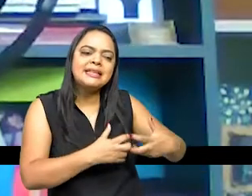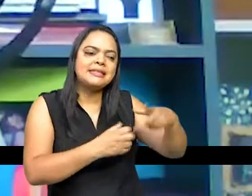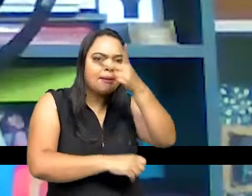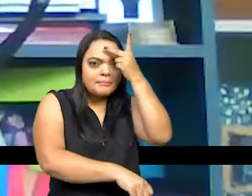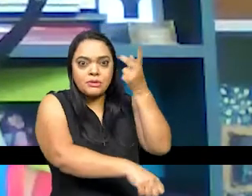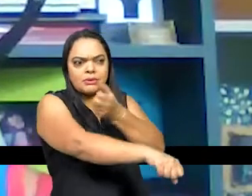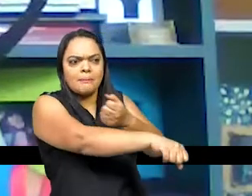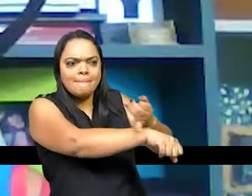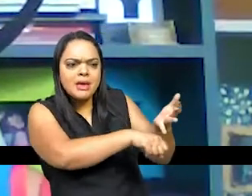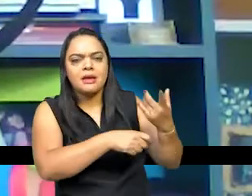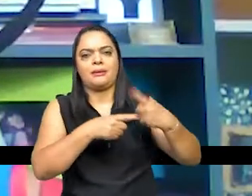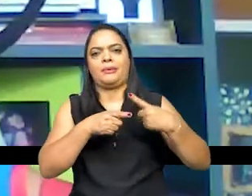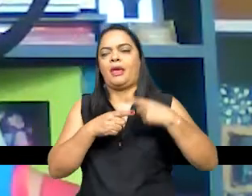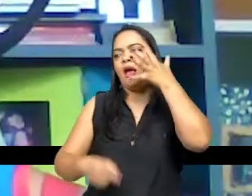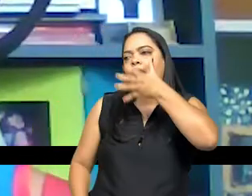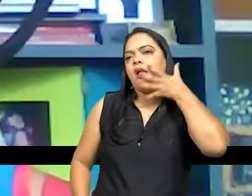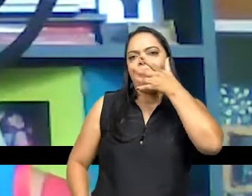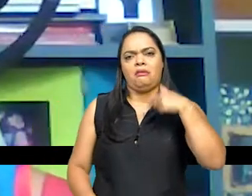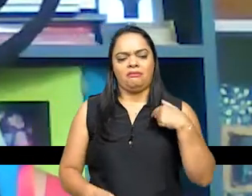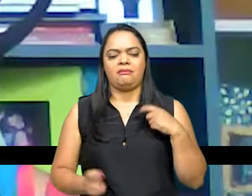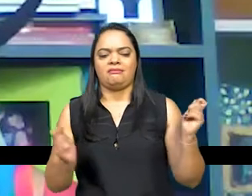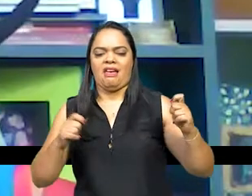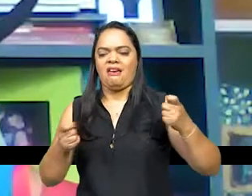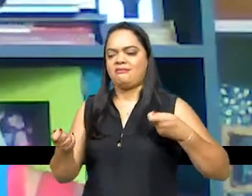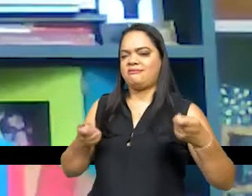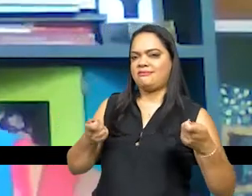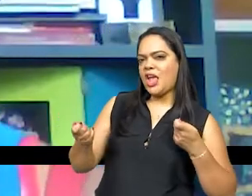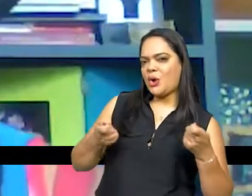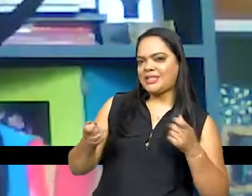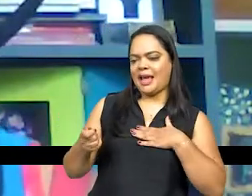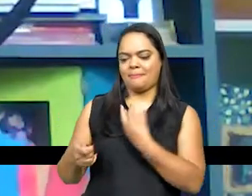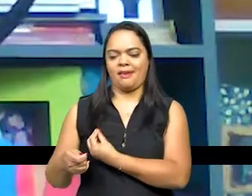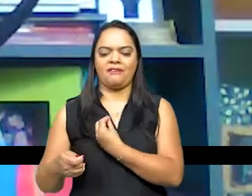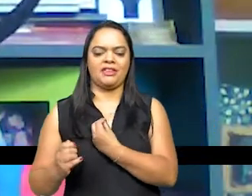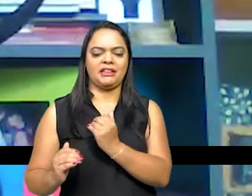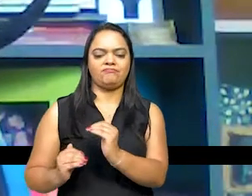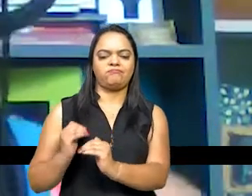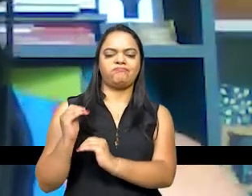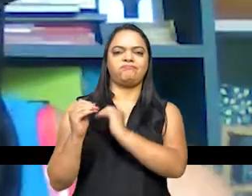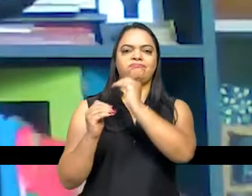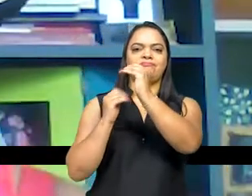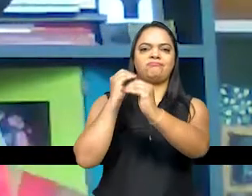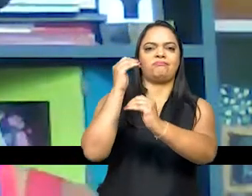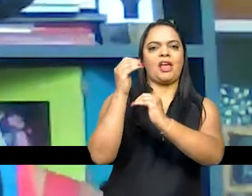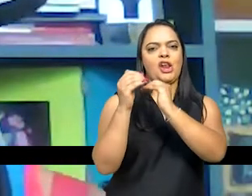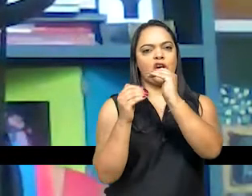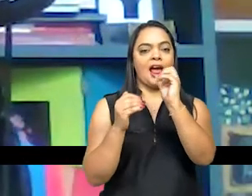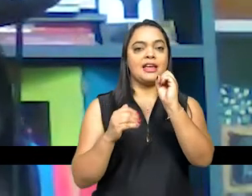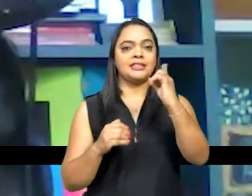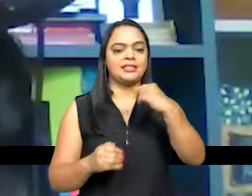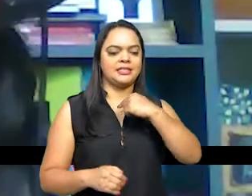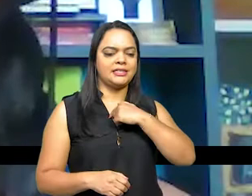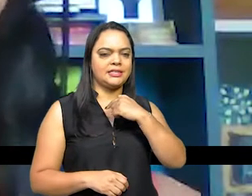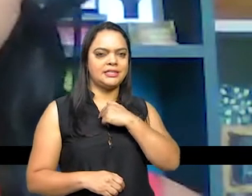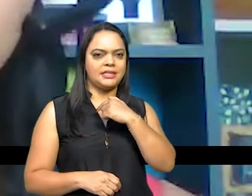né, porque esse discurso de que eu posso negociar mobilidade na minha vida, né, a partir de como eu